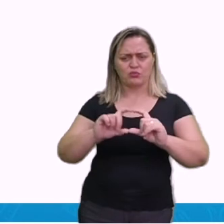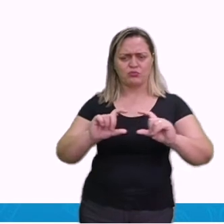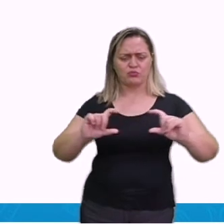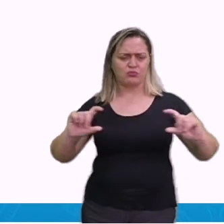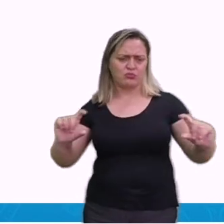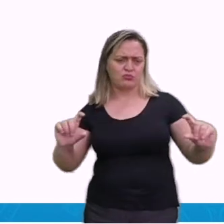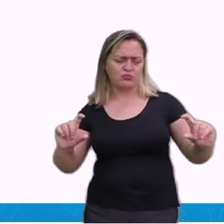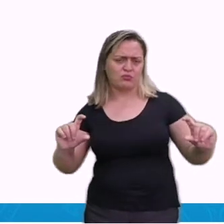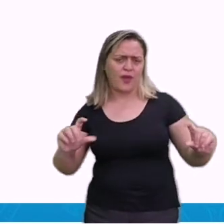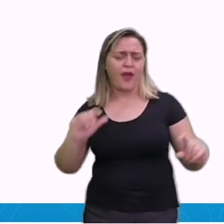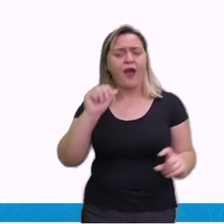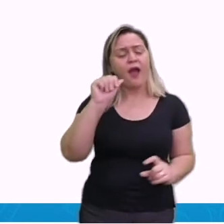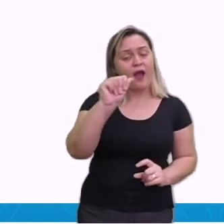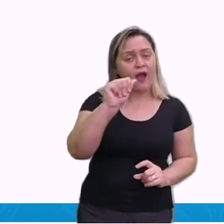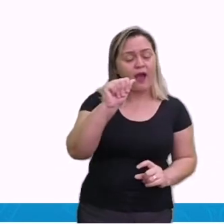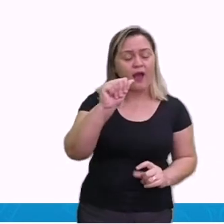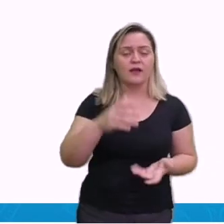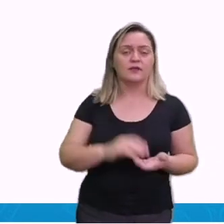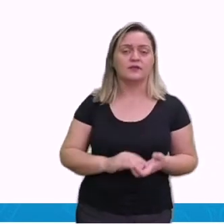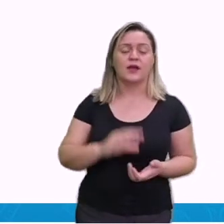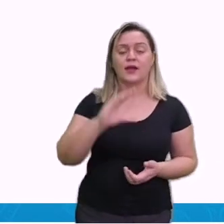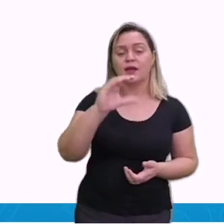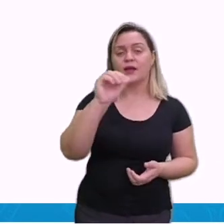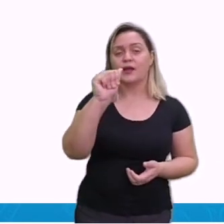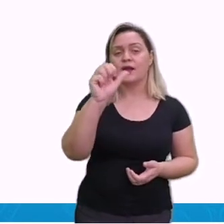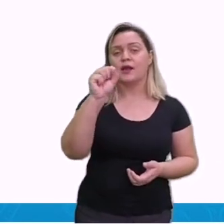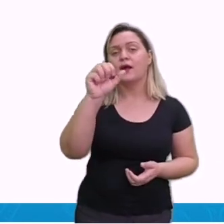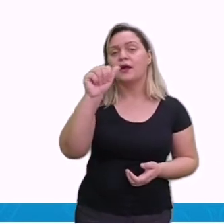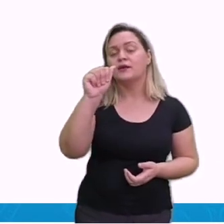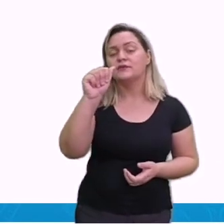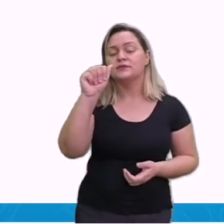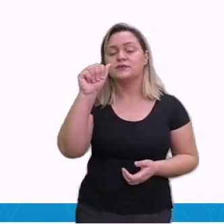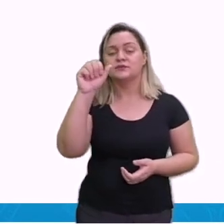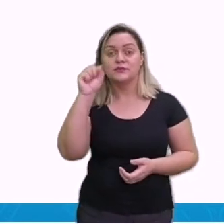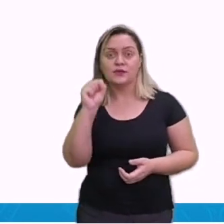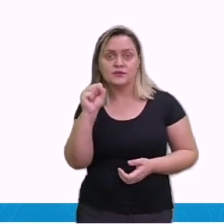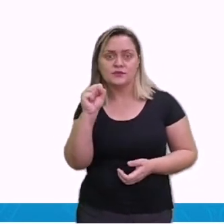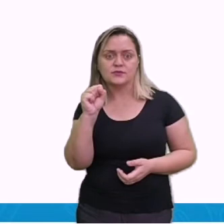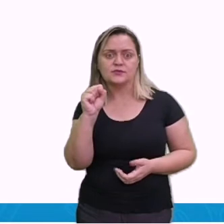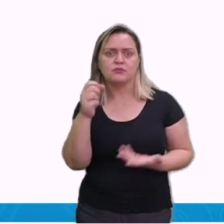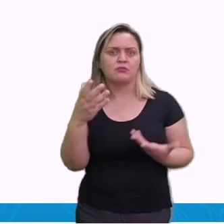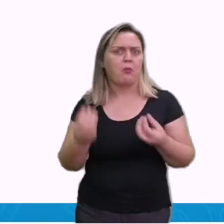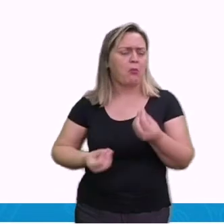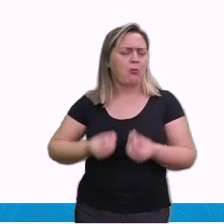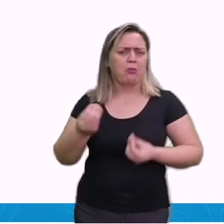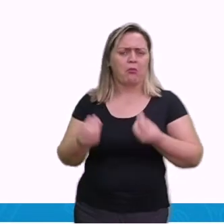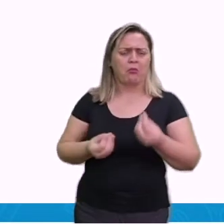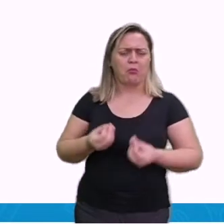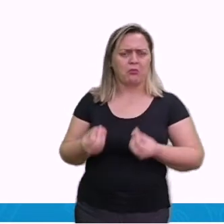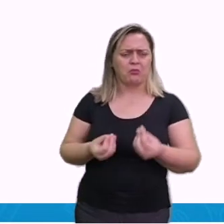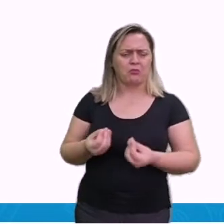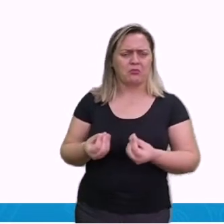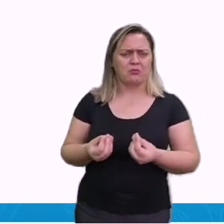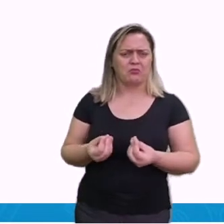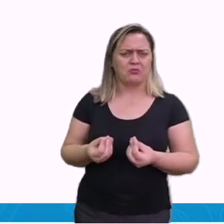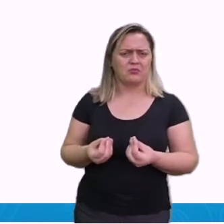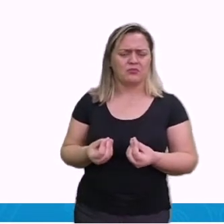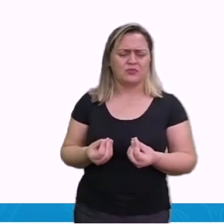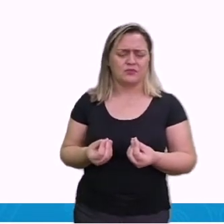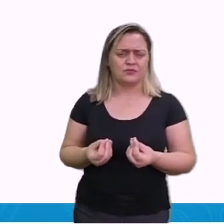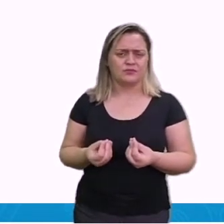essa frase agora de forma errada, para vocês perceberem. Fiquem atentos aí aonde vai aparecer o erro.